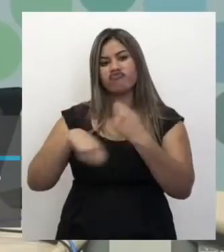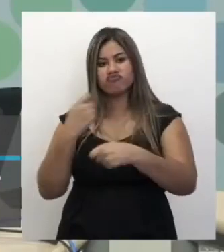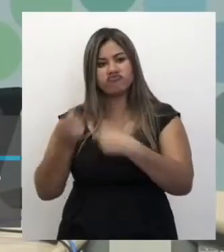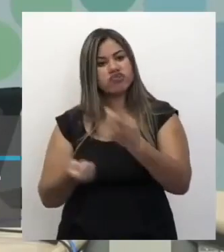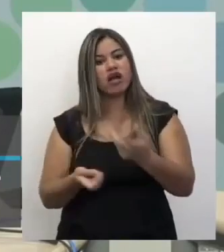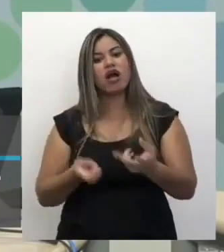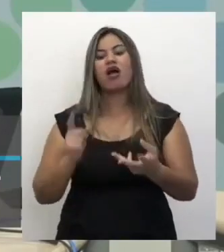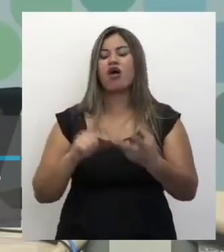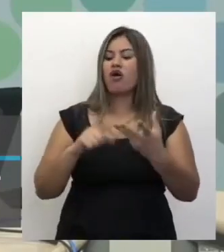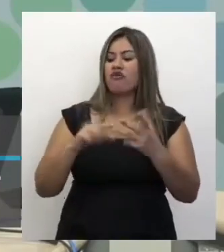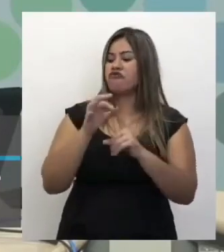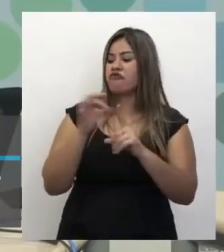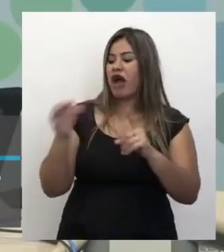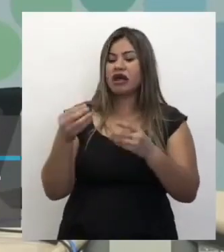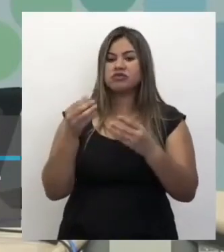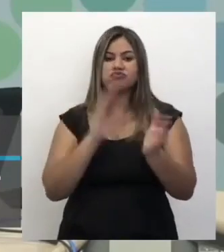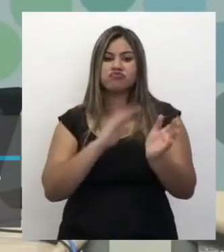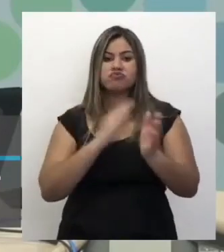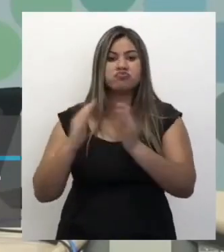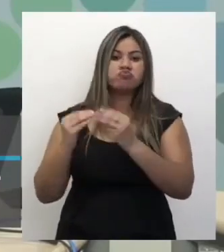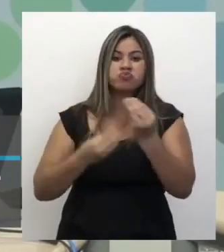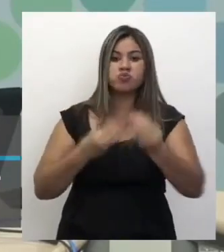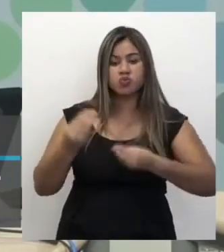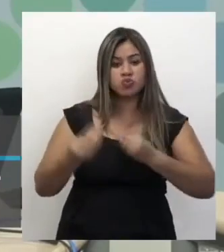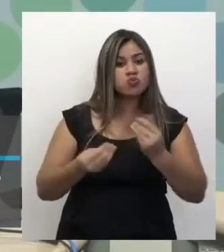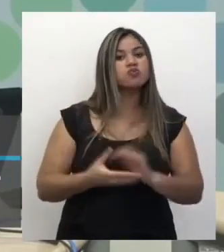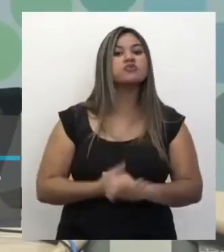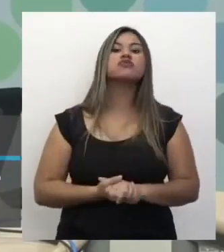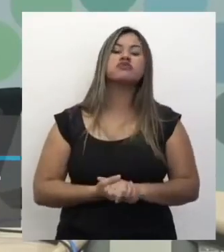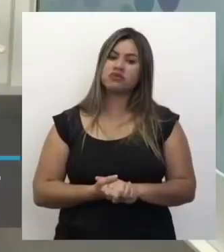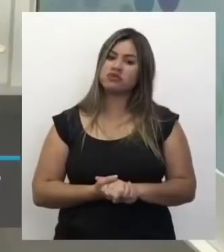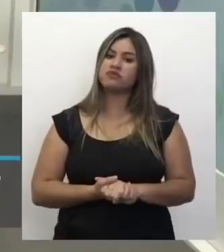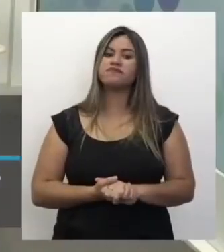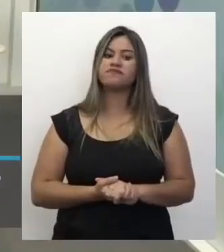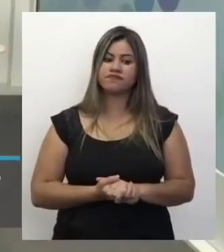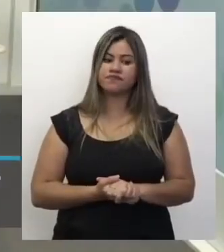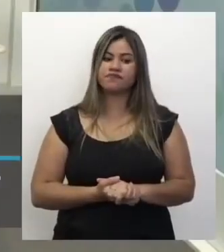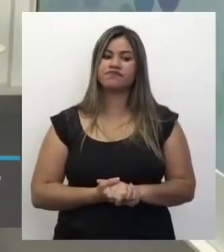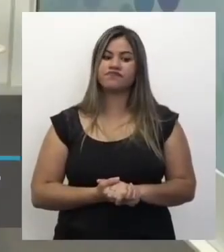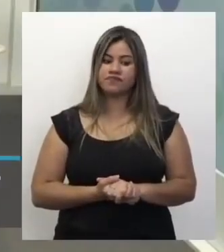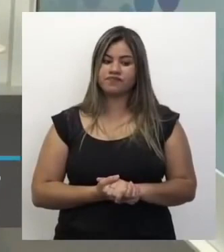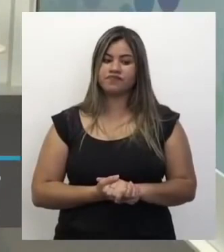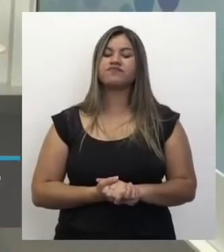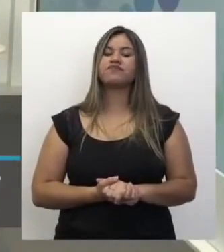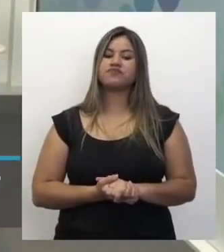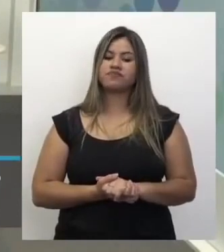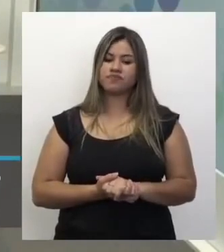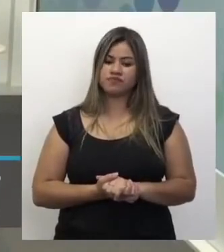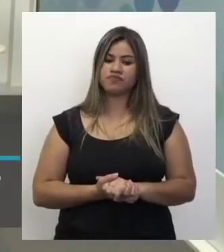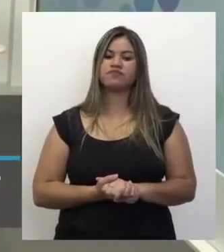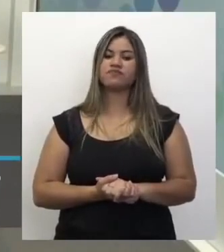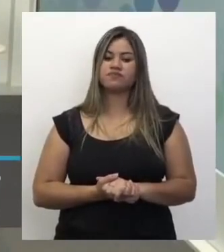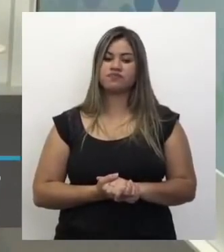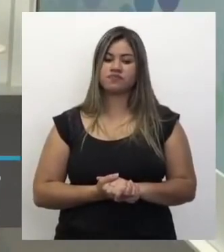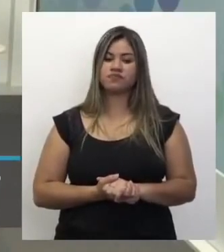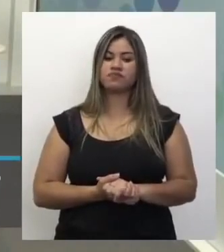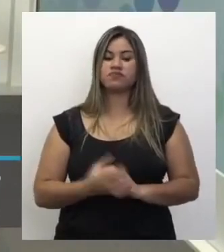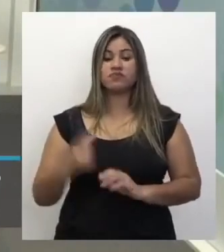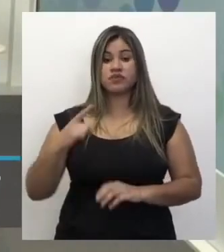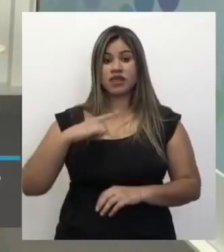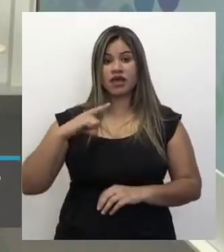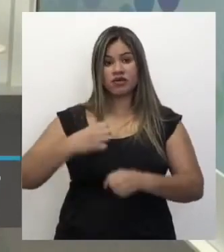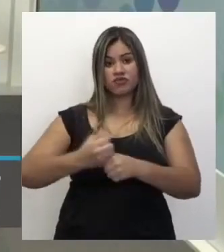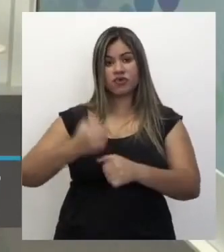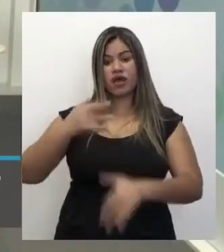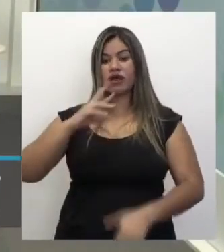como dizer aquilo, né? Gente, aí então, o outro é muito importante nisso tudo, hein? A Esther arrematou uma coisa muito